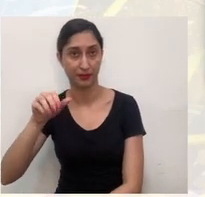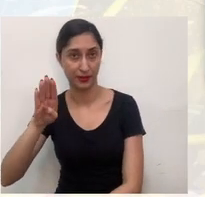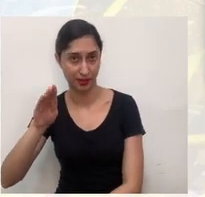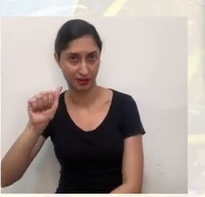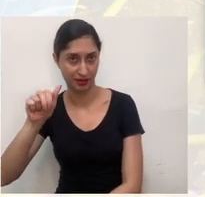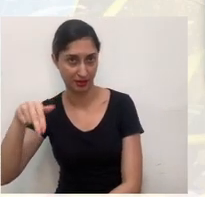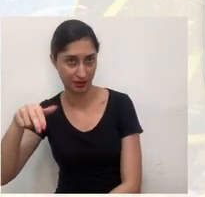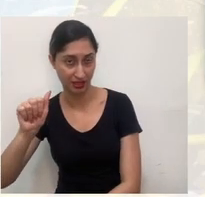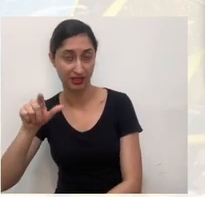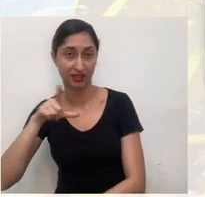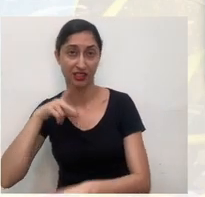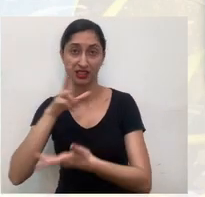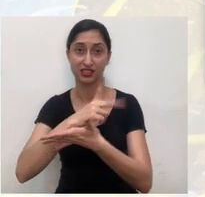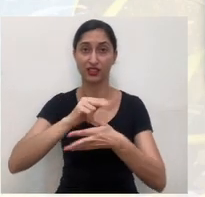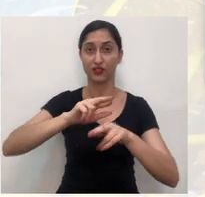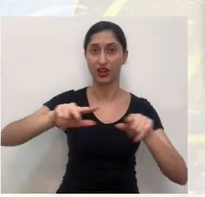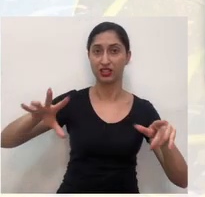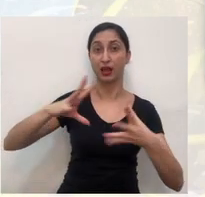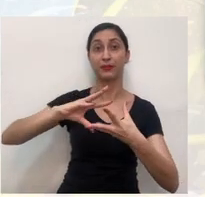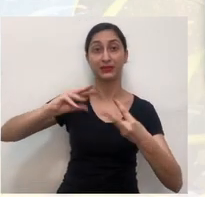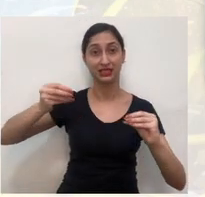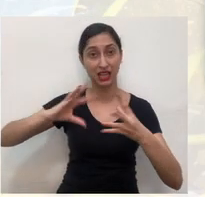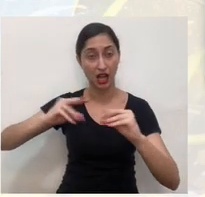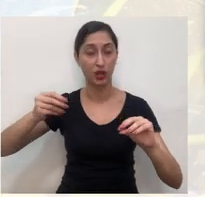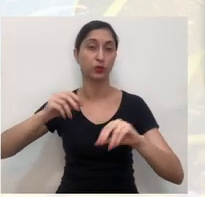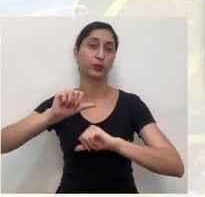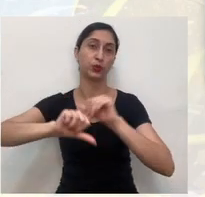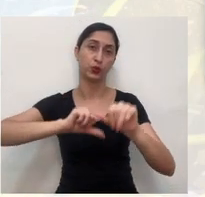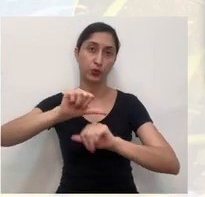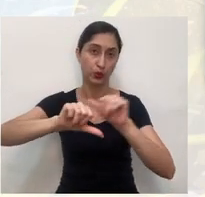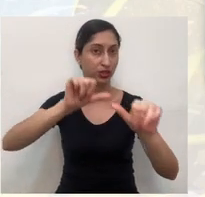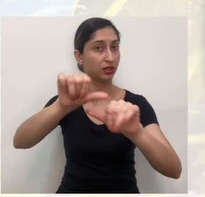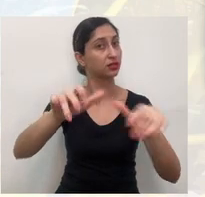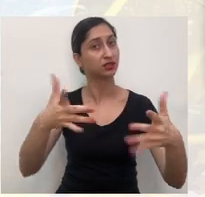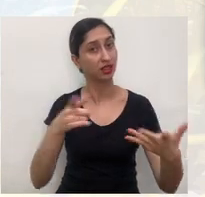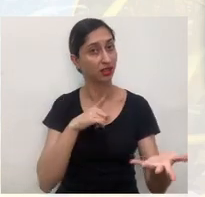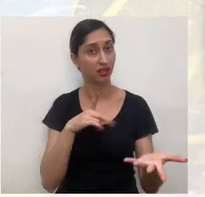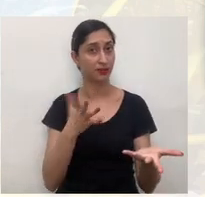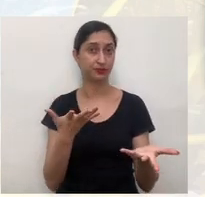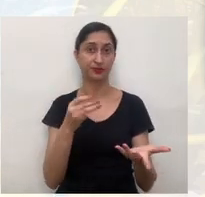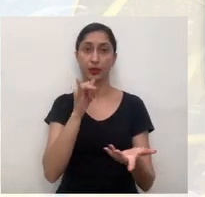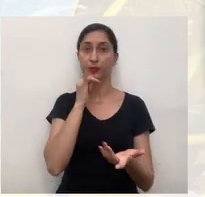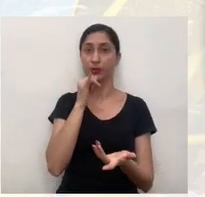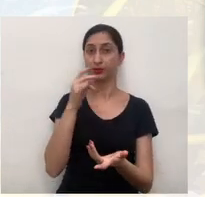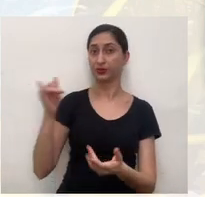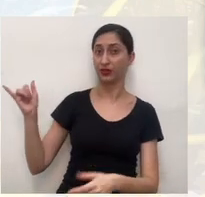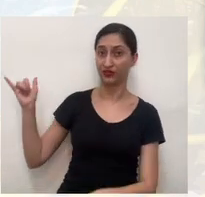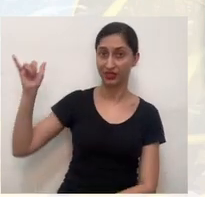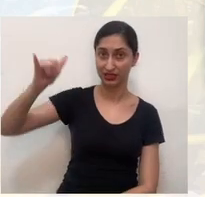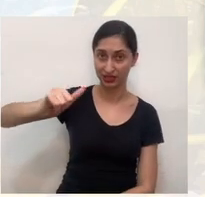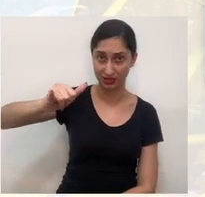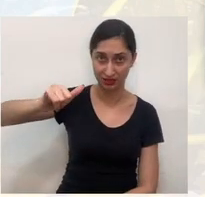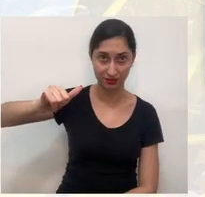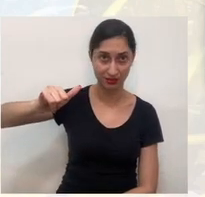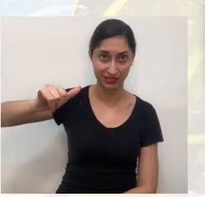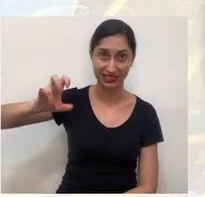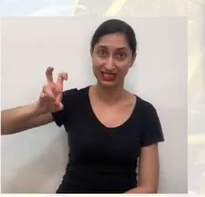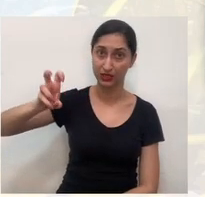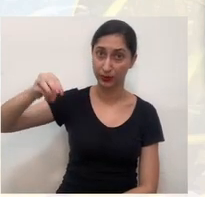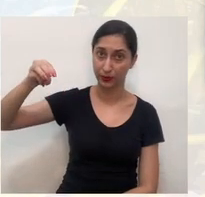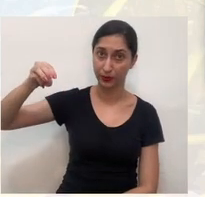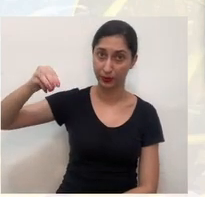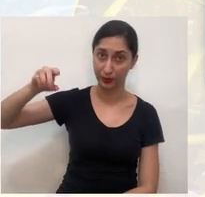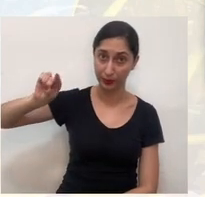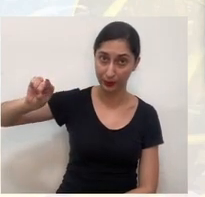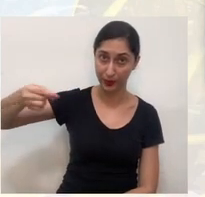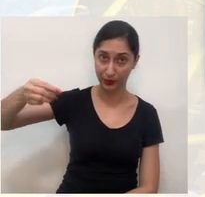é? Então, seria só para ver de um avião que estivesse passando a 5.000 metros de altitude? Não teria sentido. É